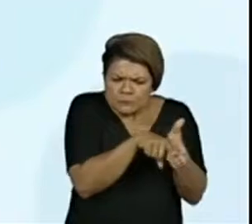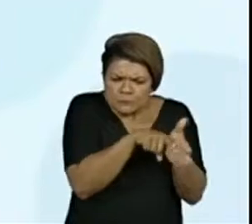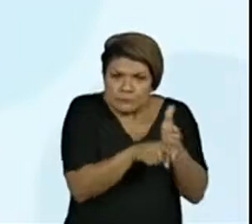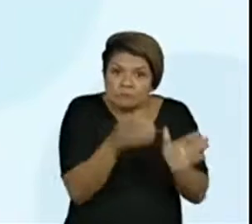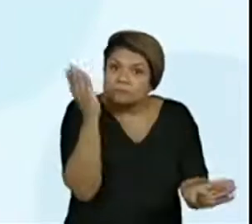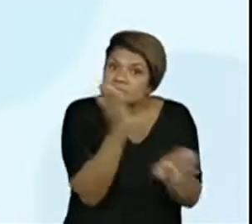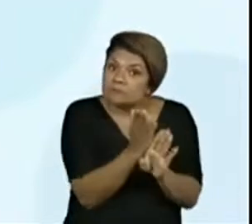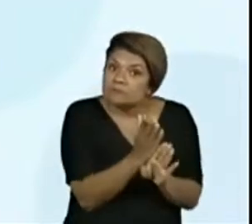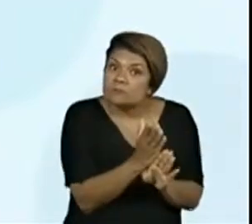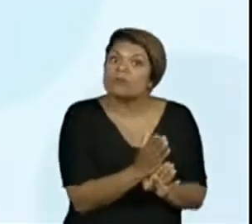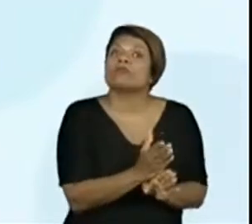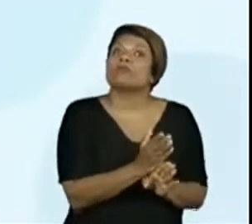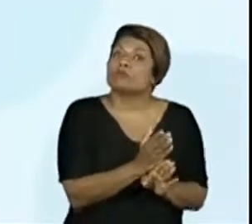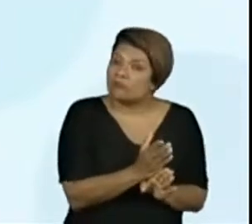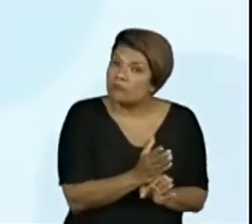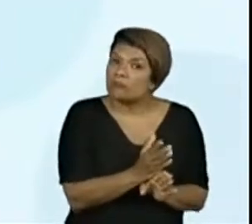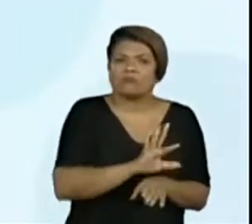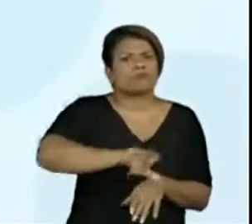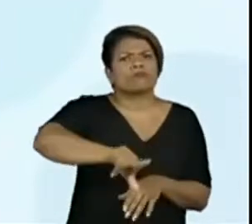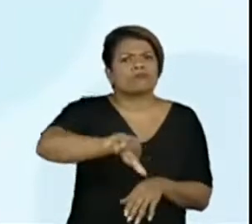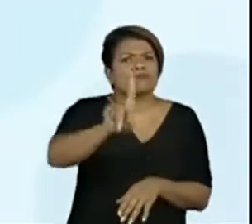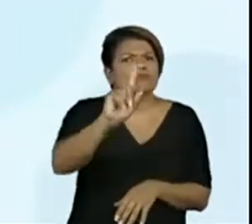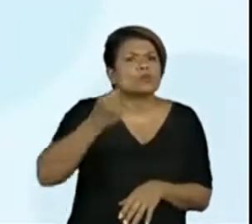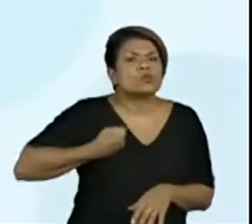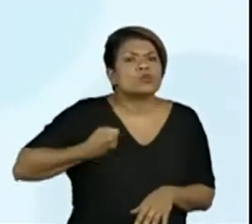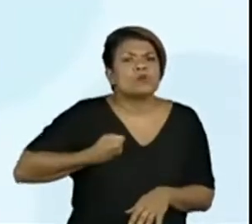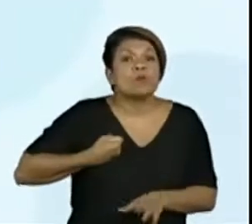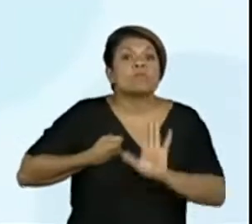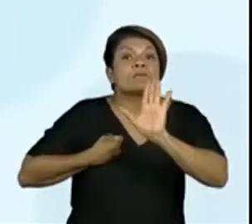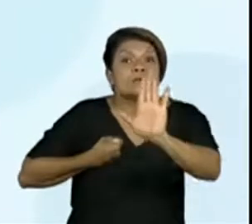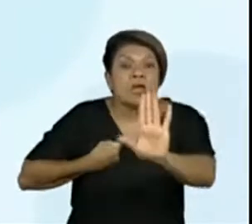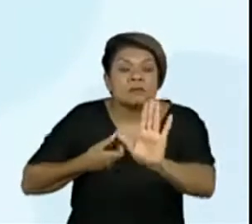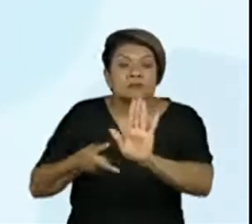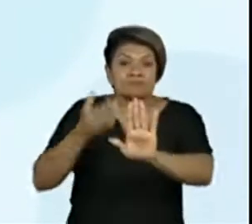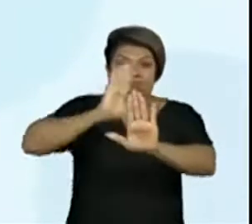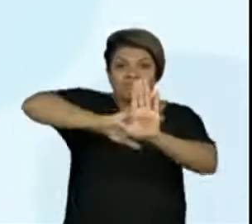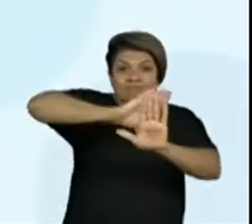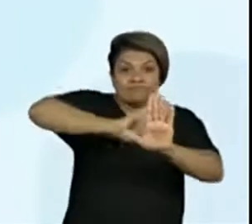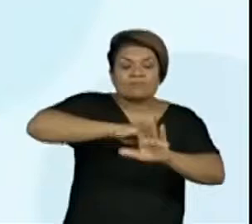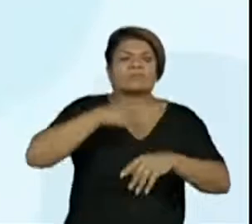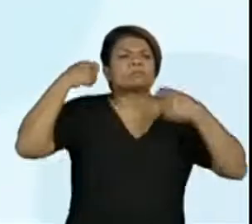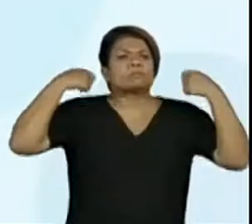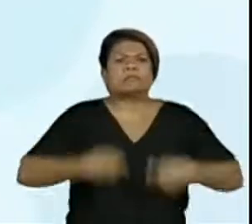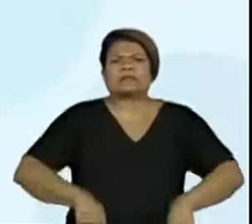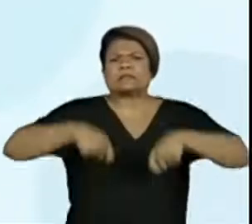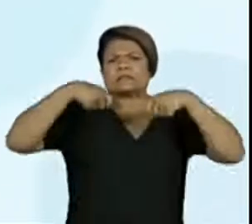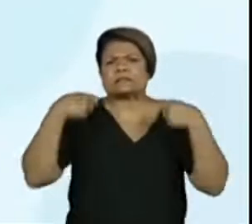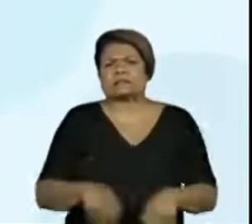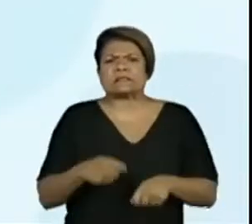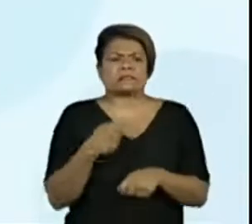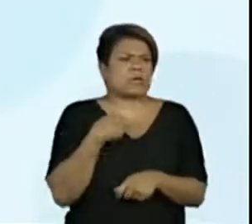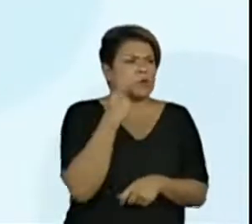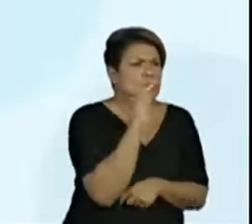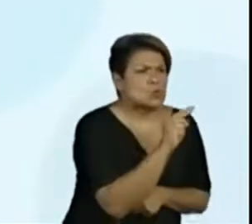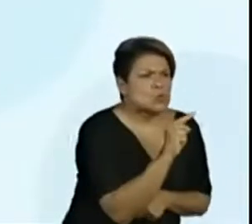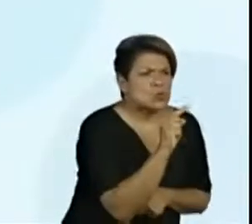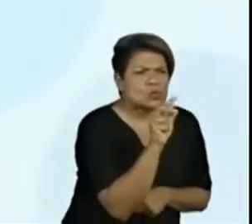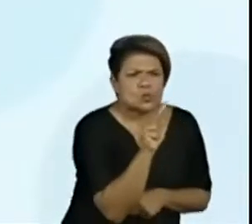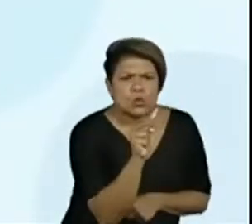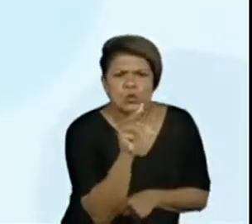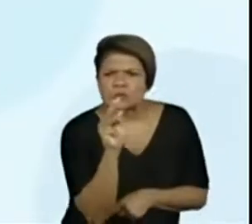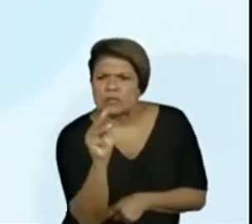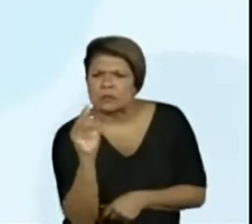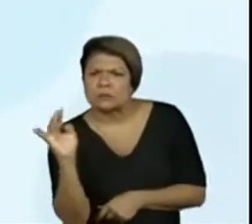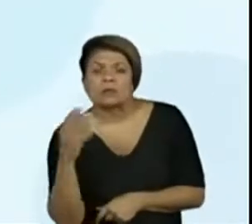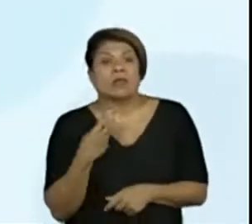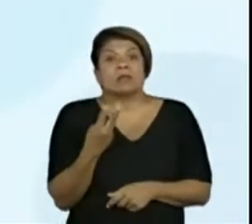que não os números, mas a necessidade de contar já existia cerca de 30